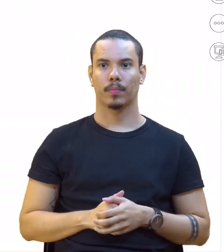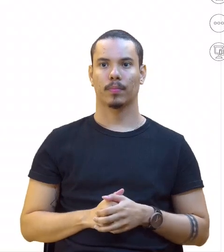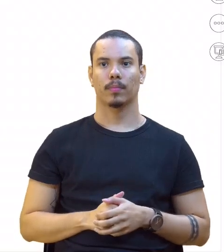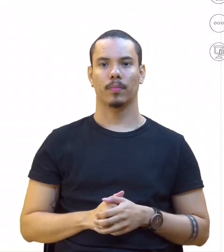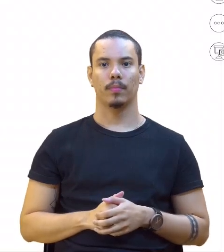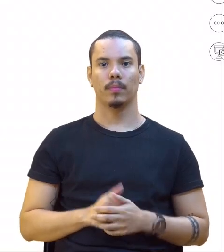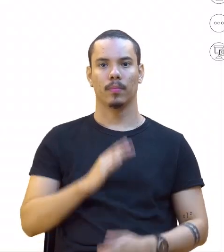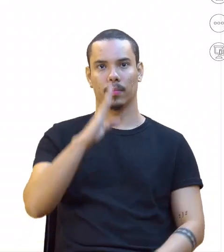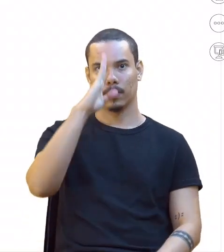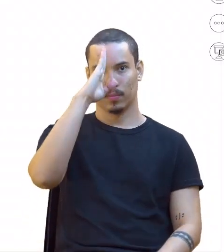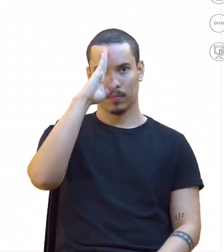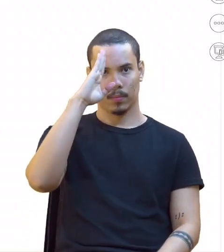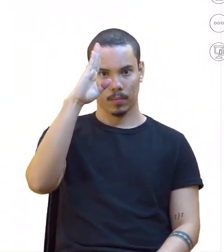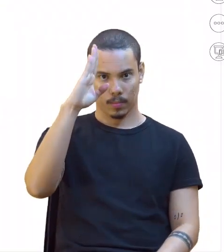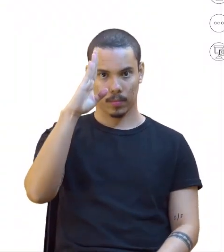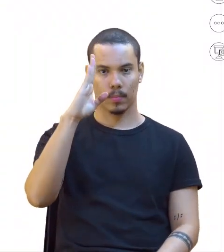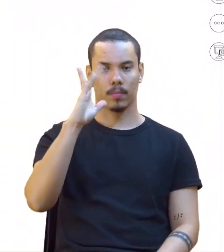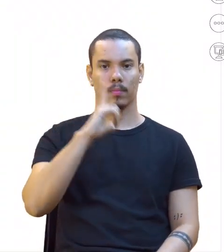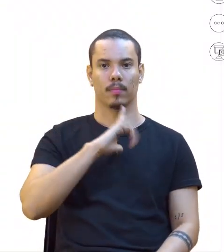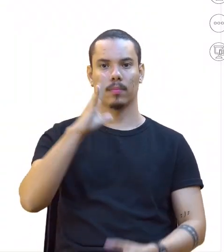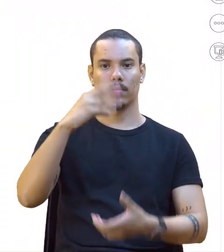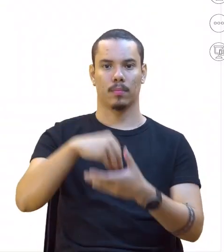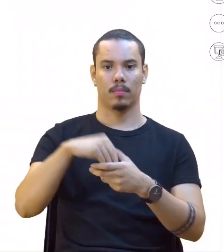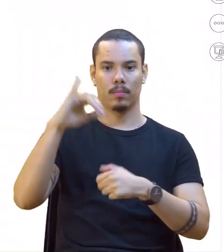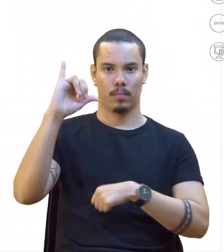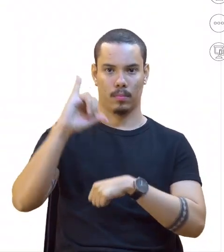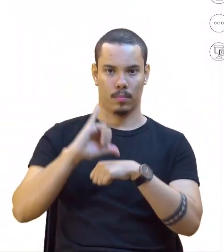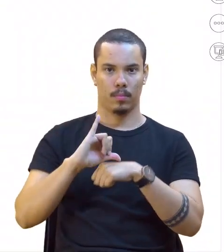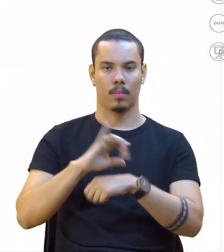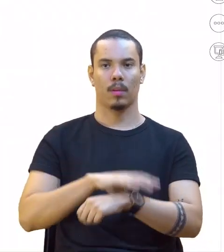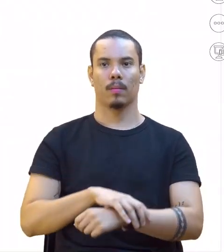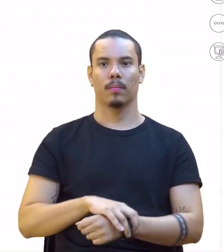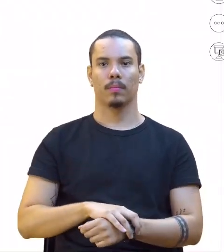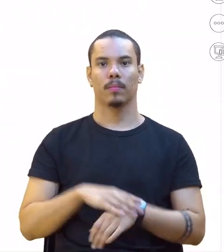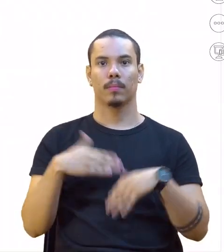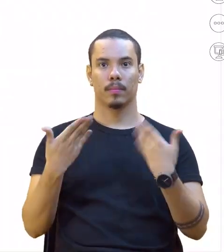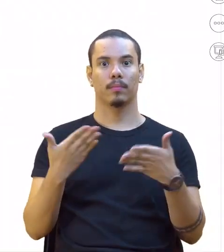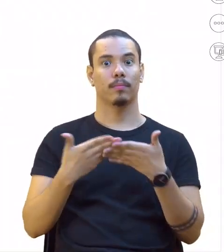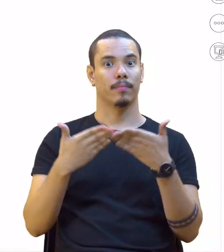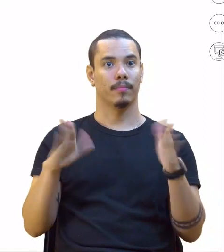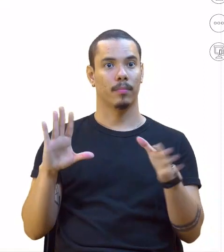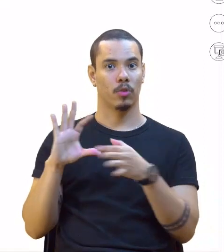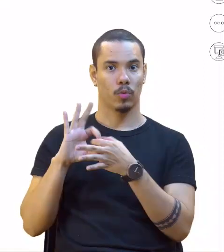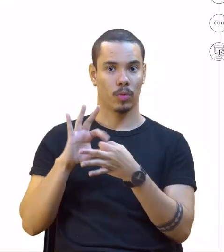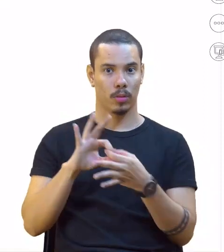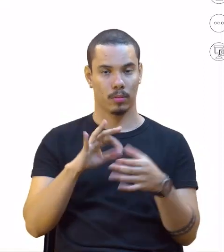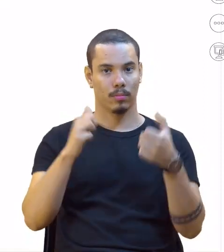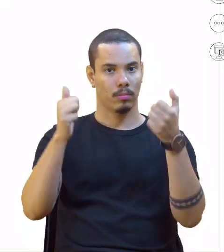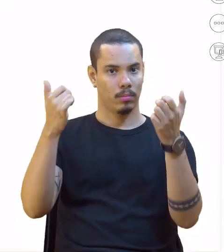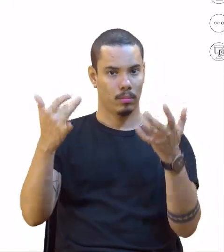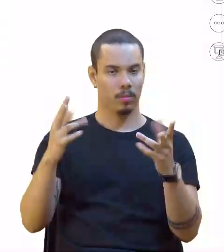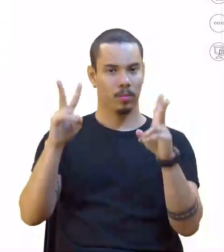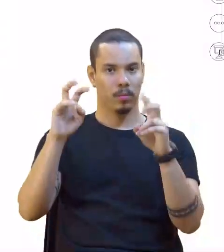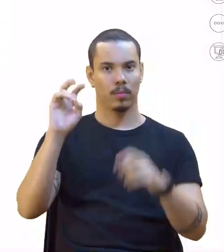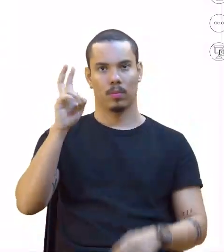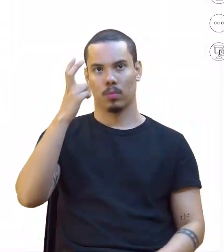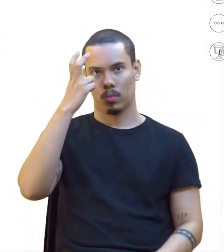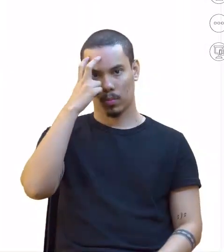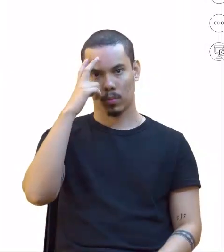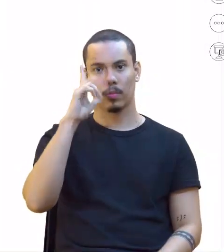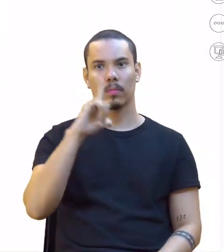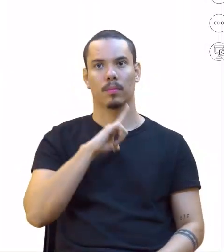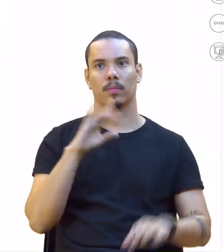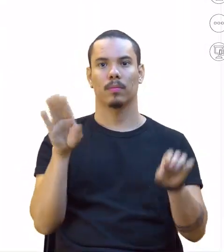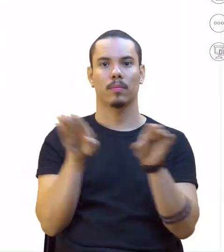Principalmente vindo aí das grandes metrópoles, tá? E aí, abrindo esse contexto, essa fala sobre cultura, a gente traz